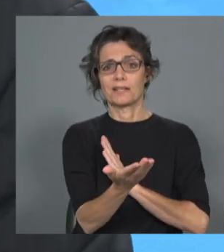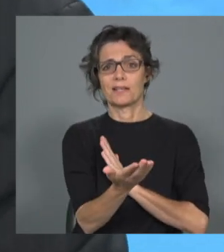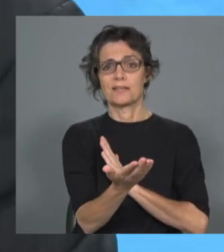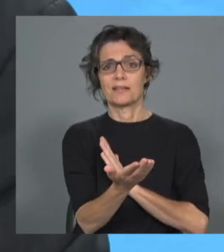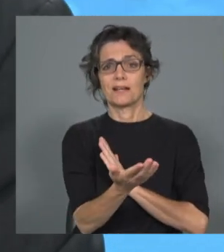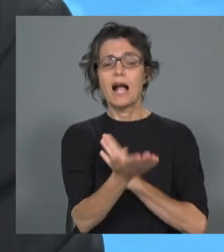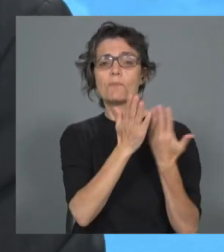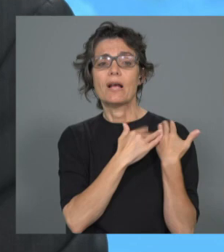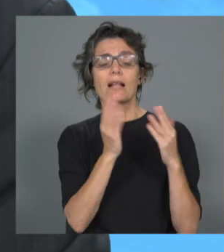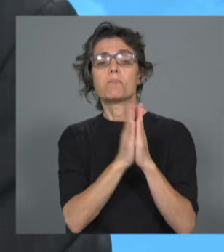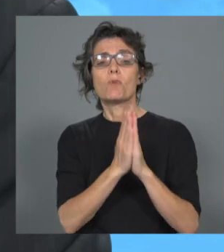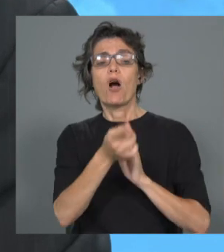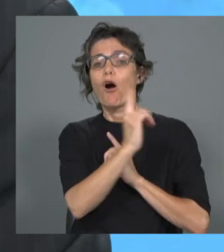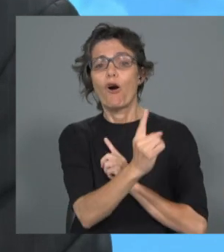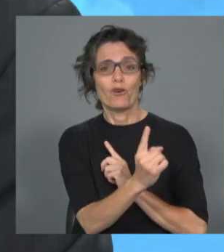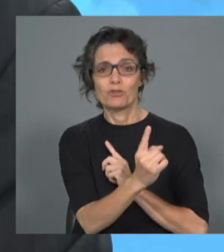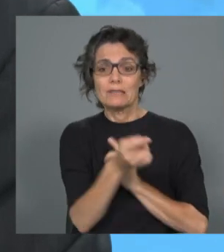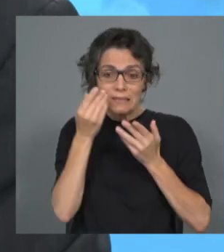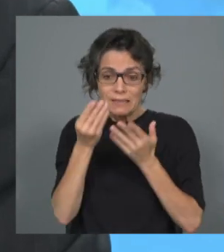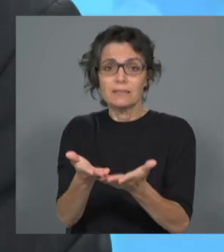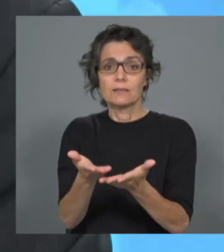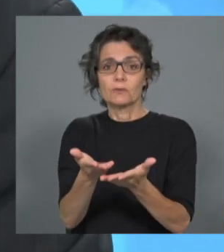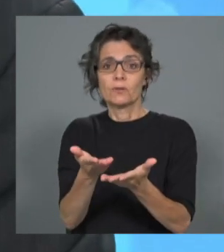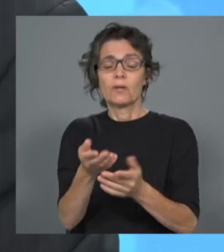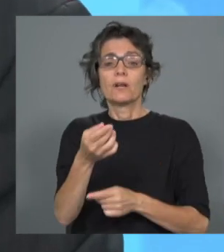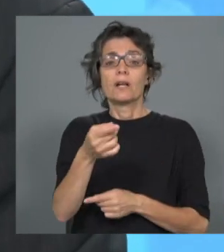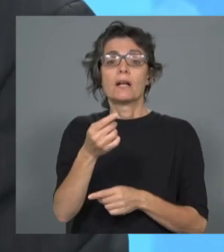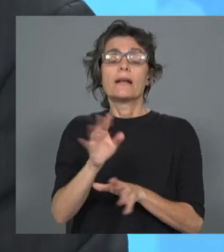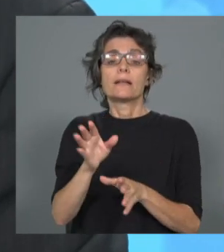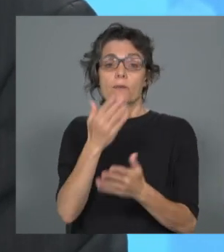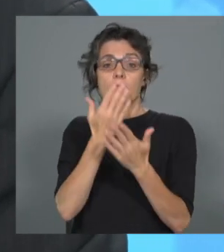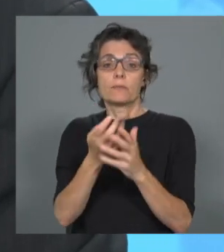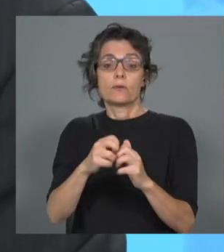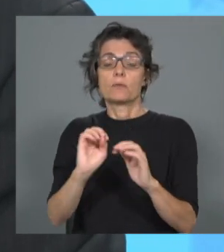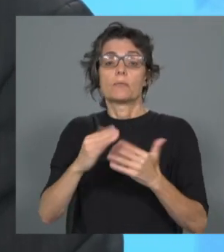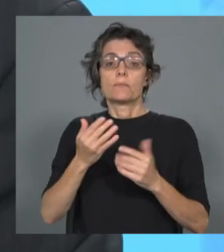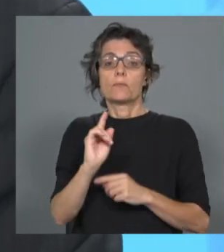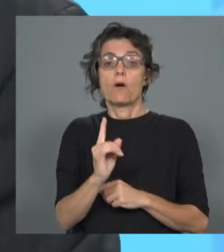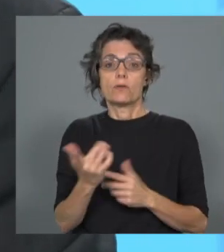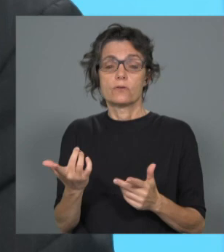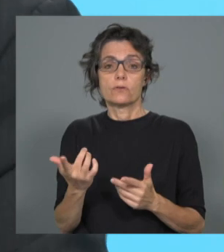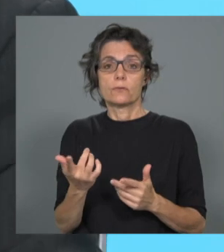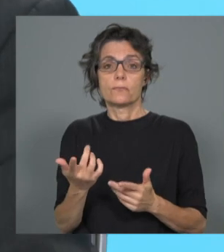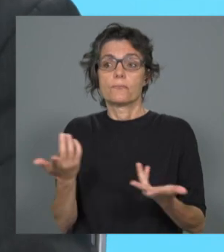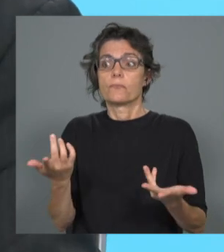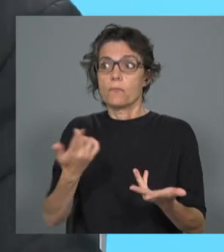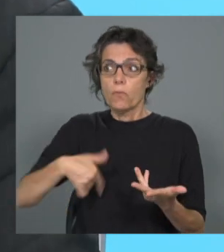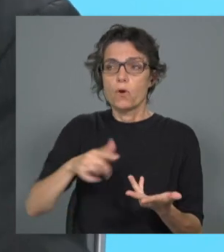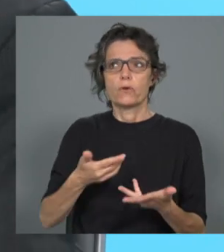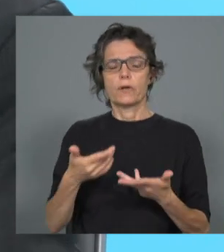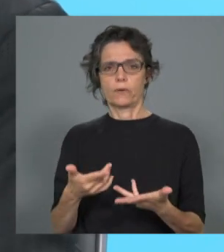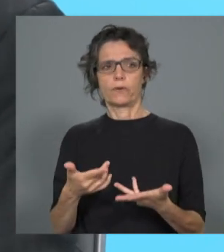nesse sentido, é óbvio que o problema principal acaba por ser a resposta à pergunta: como é que nós,